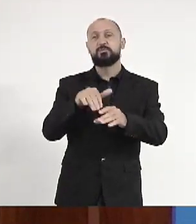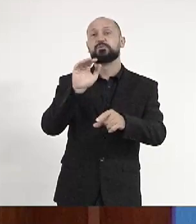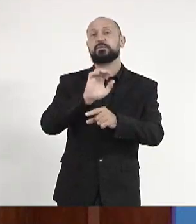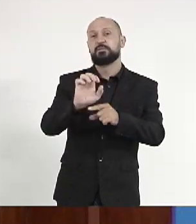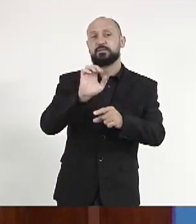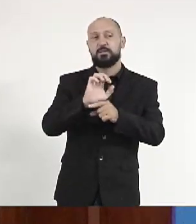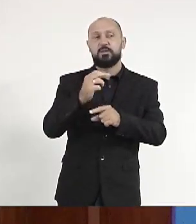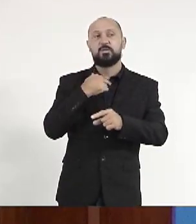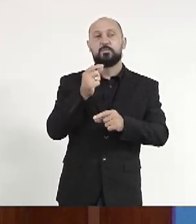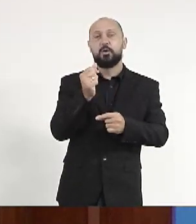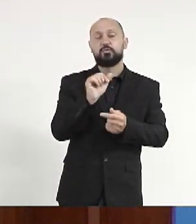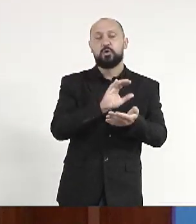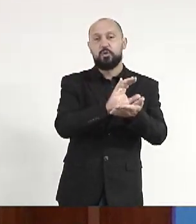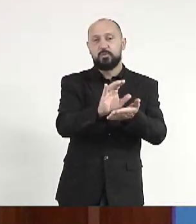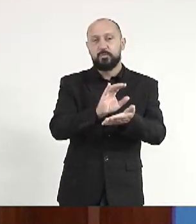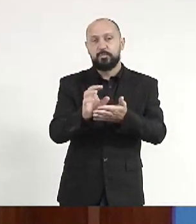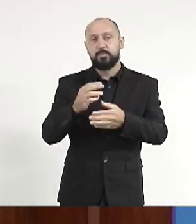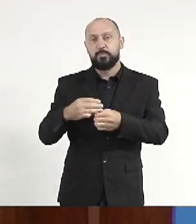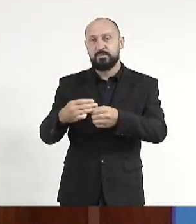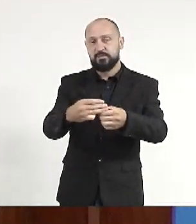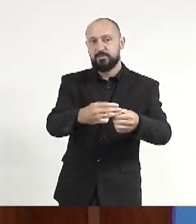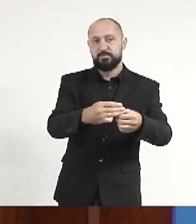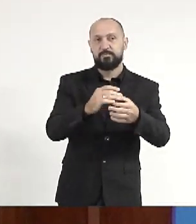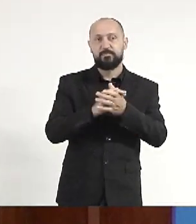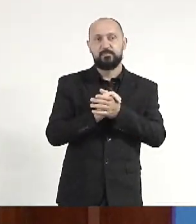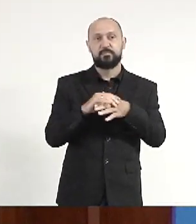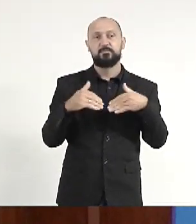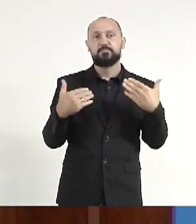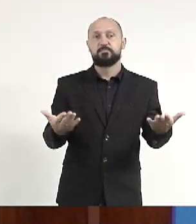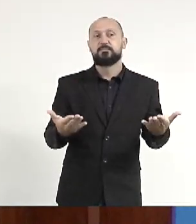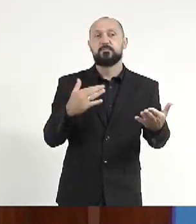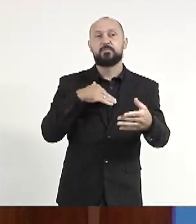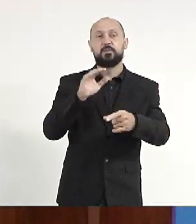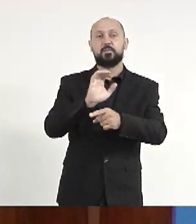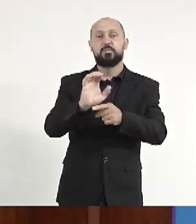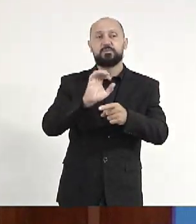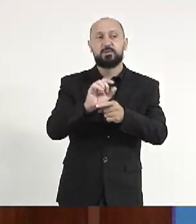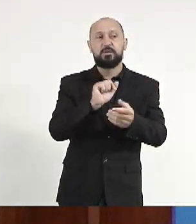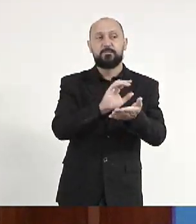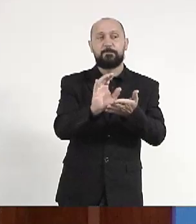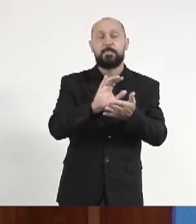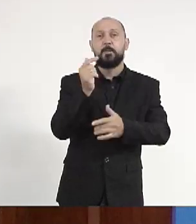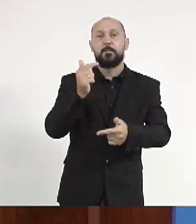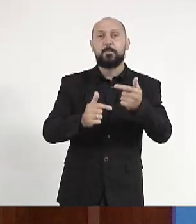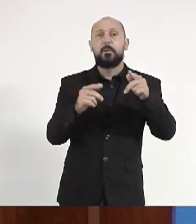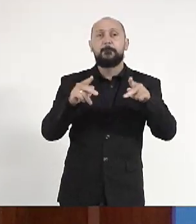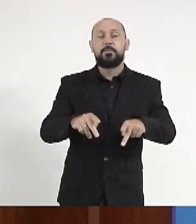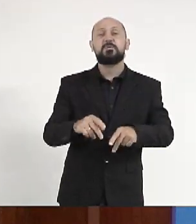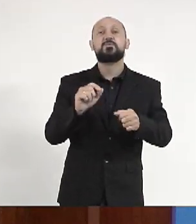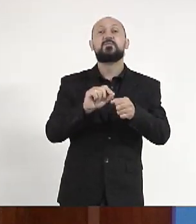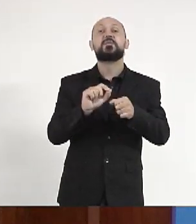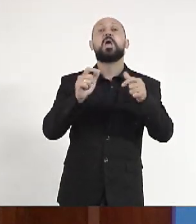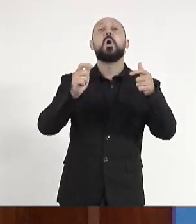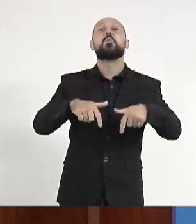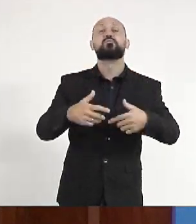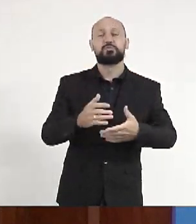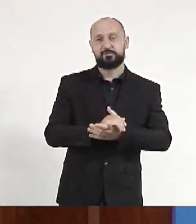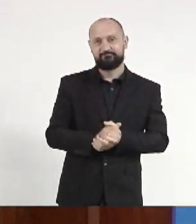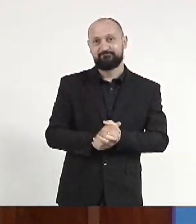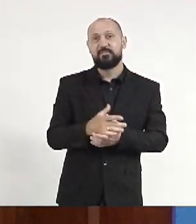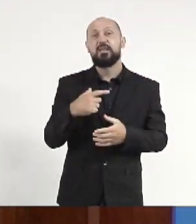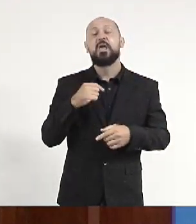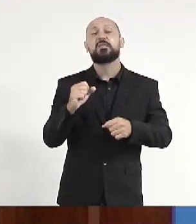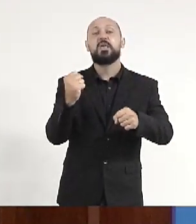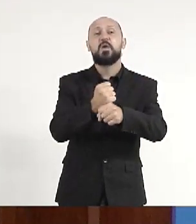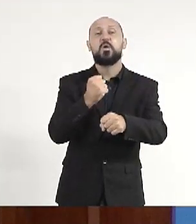Estado, o Estado não pode transferir para o município. Ora, o Estado não transfere, as políticas públicas são executadas aonde? Quem